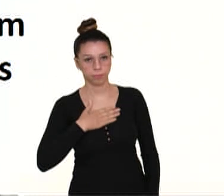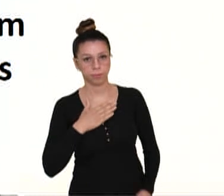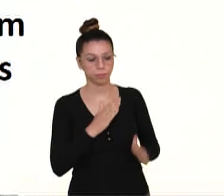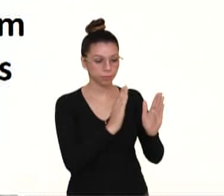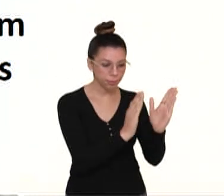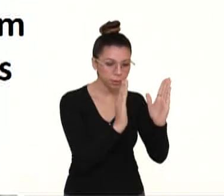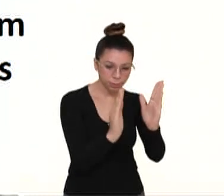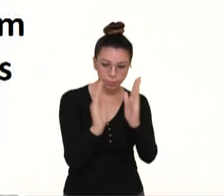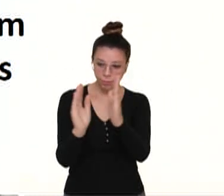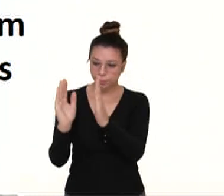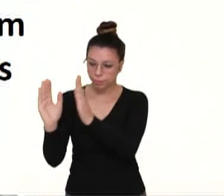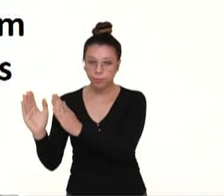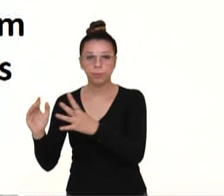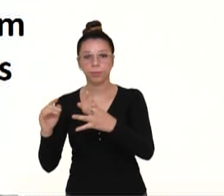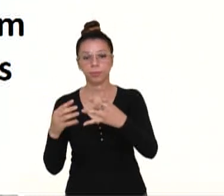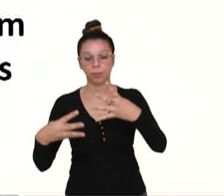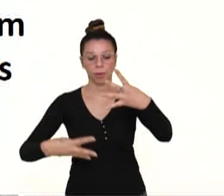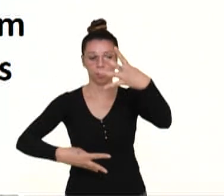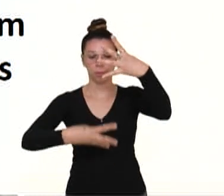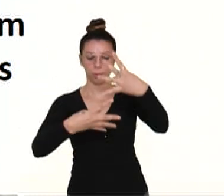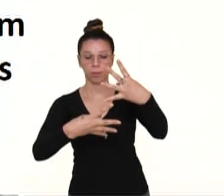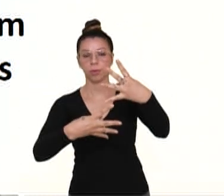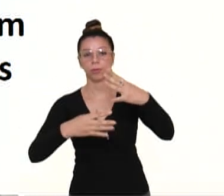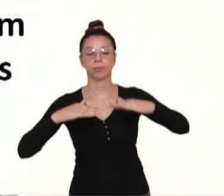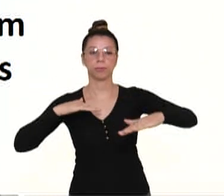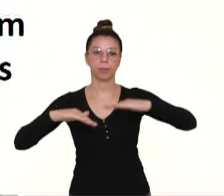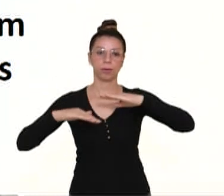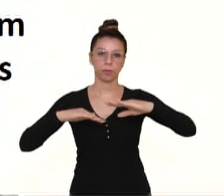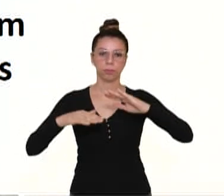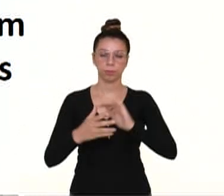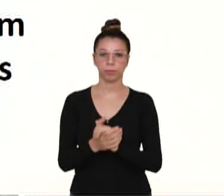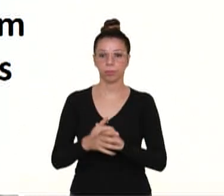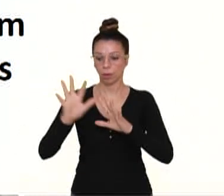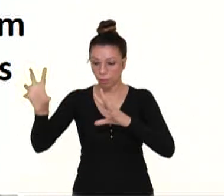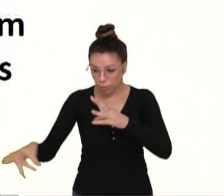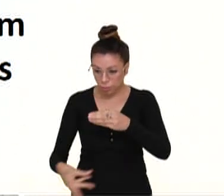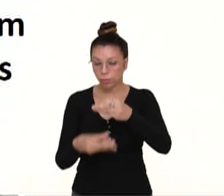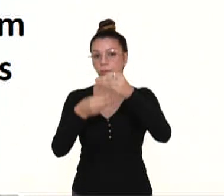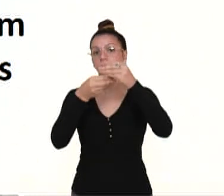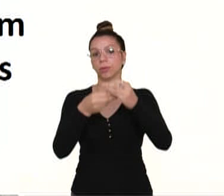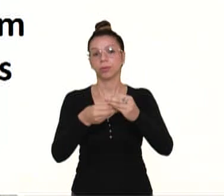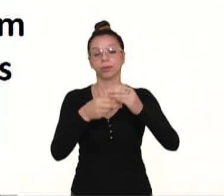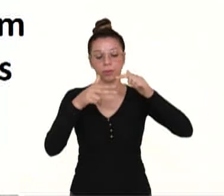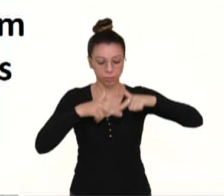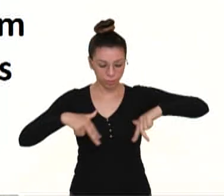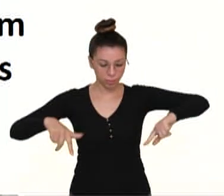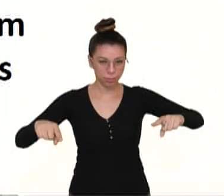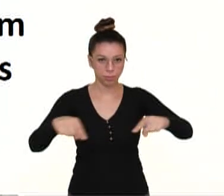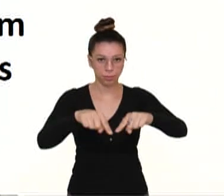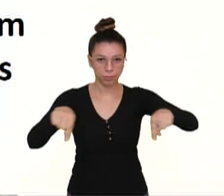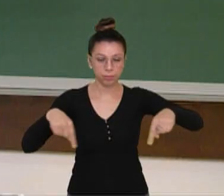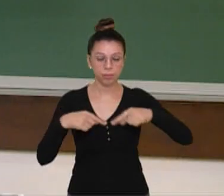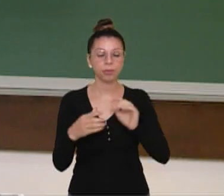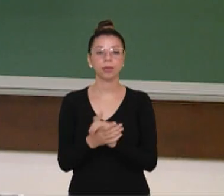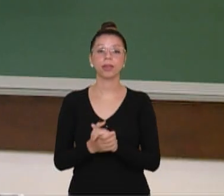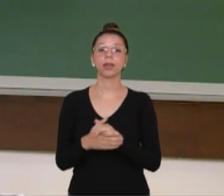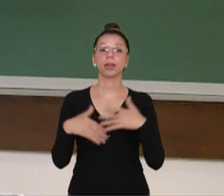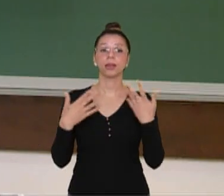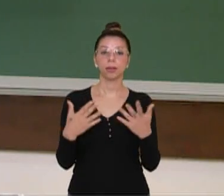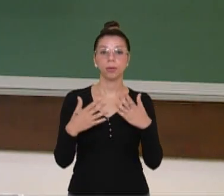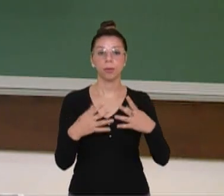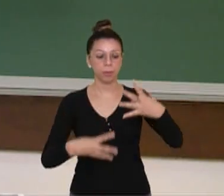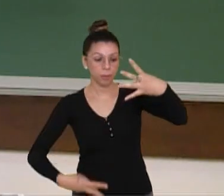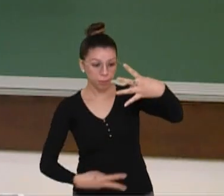com 8 movimentos e tente incorporá-la na dança da ciranda, tá? Então, vocês vão pegar 8 movimentos diferentes e